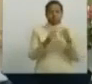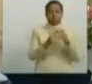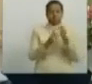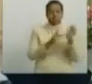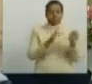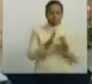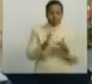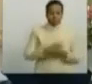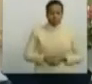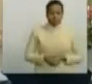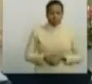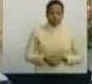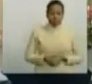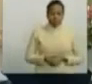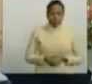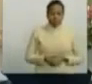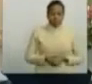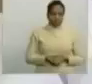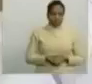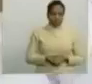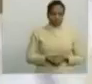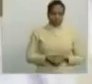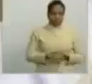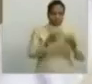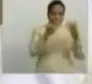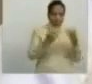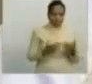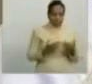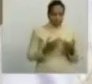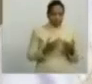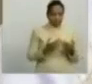Diante de tantos pastores se pronunciando,